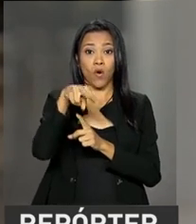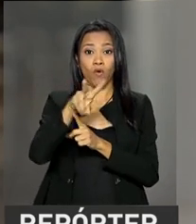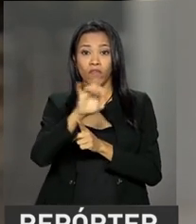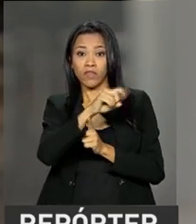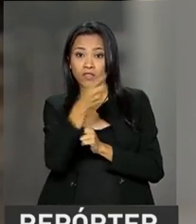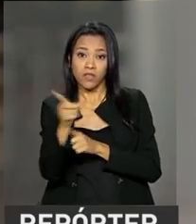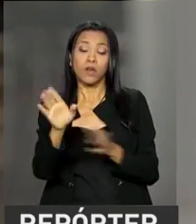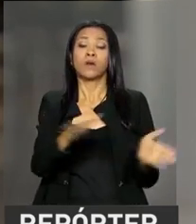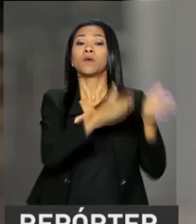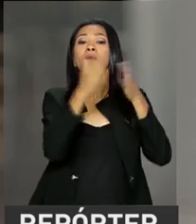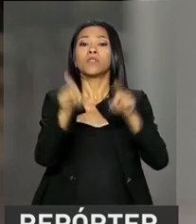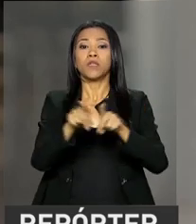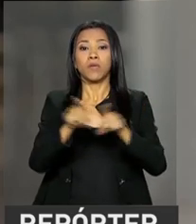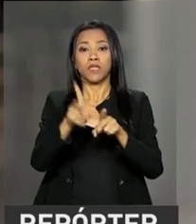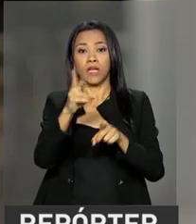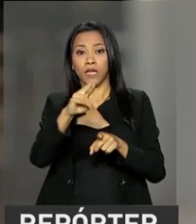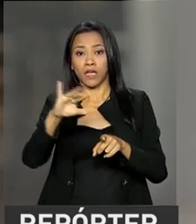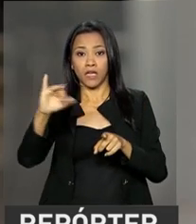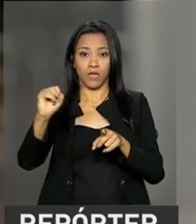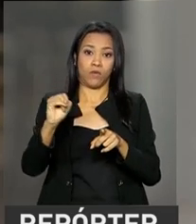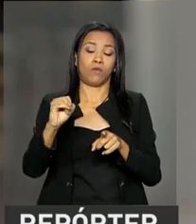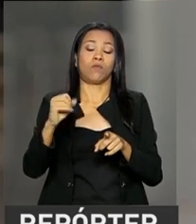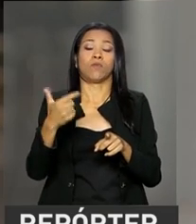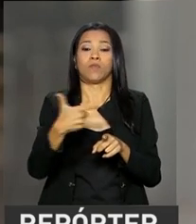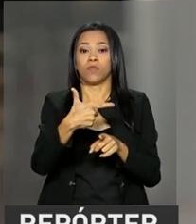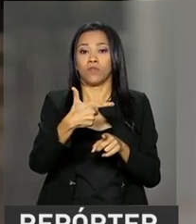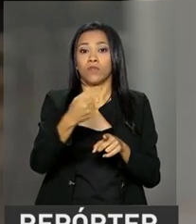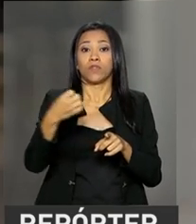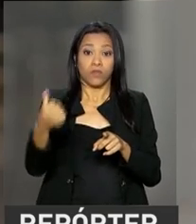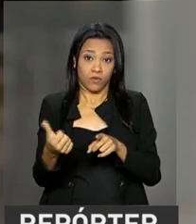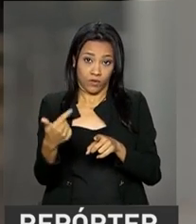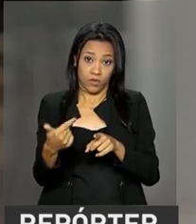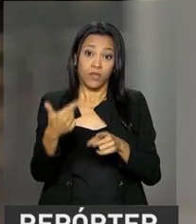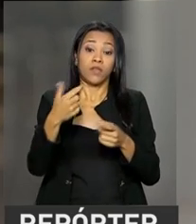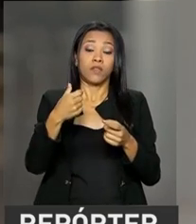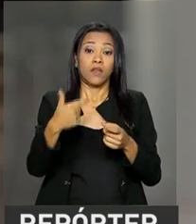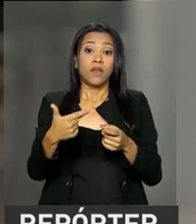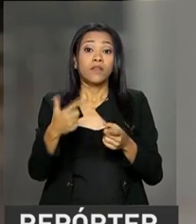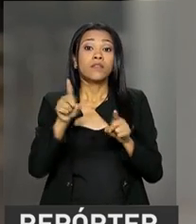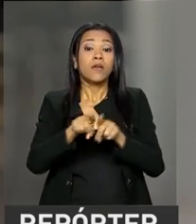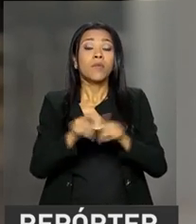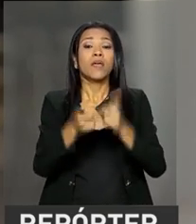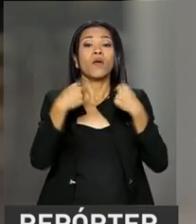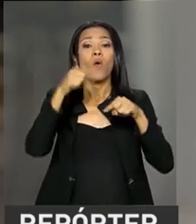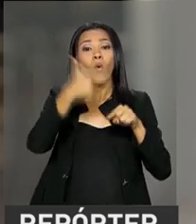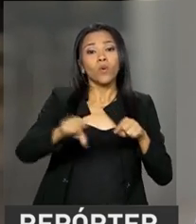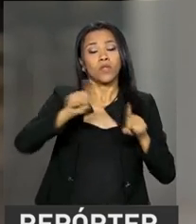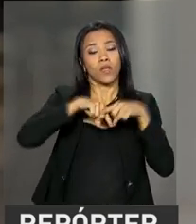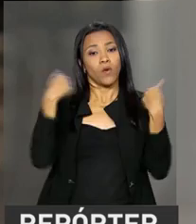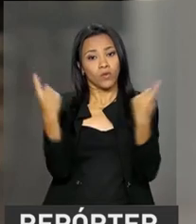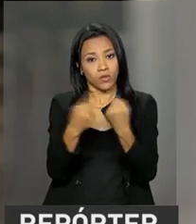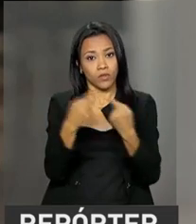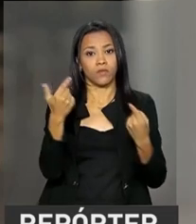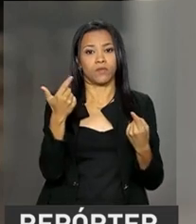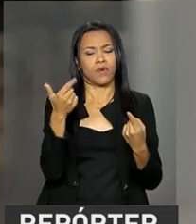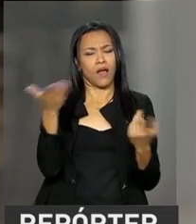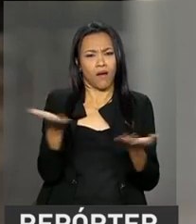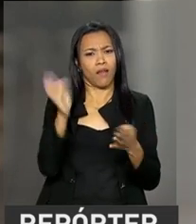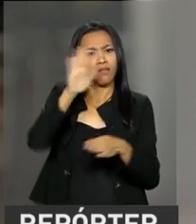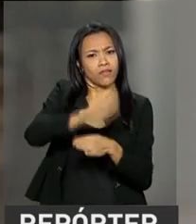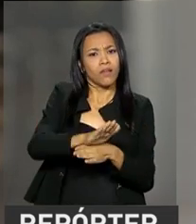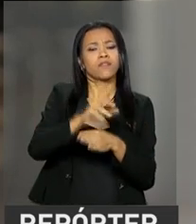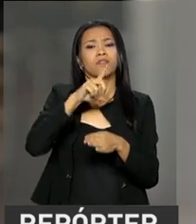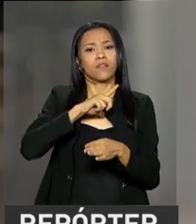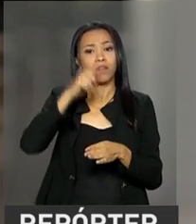92 em seguida A reunião foi com o Ministro das relações exteriores a lísio Nunes Ferreira bom agora à tarde Michel